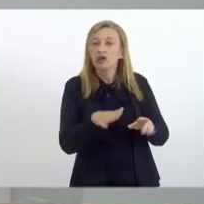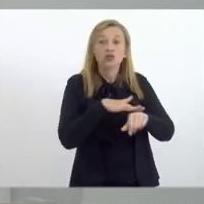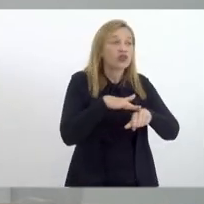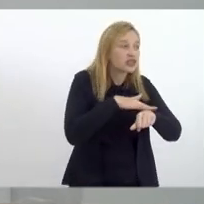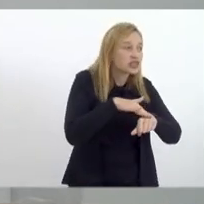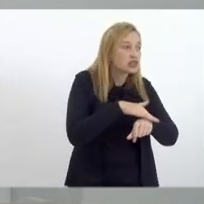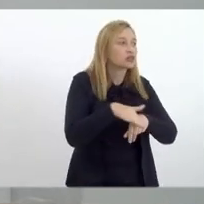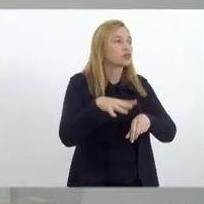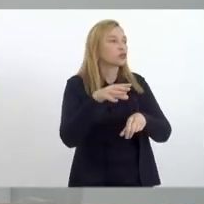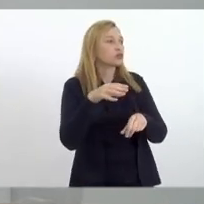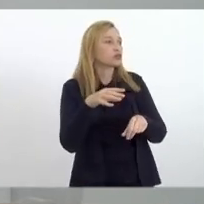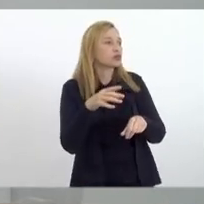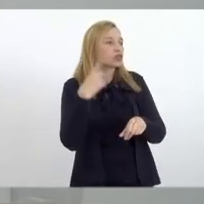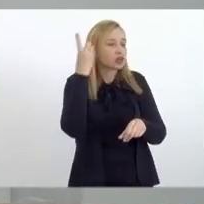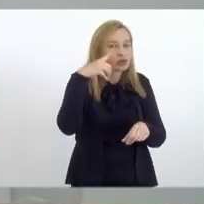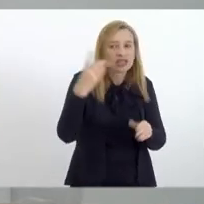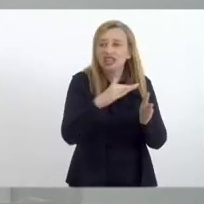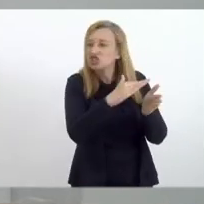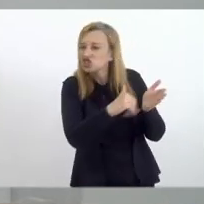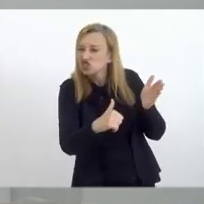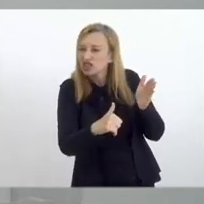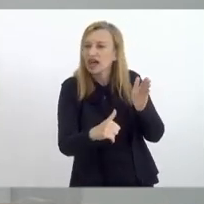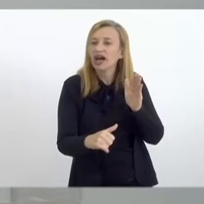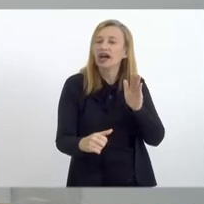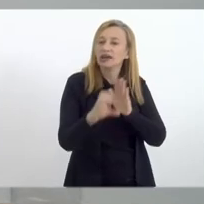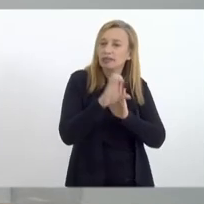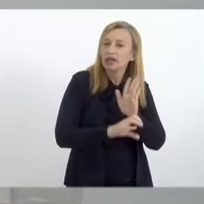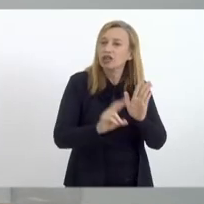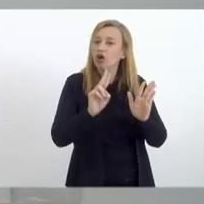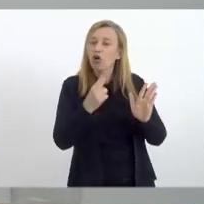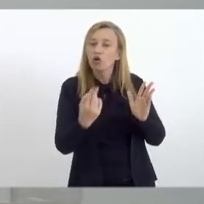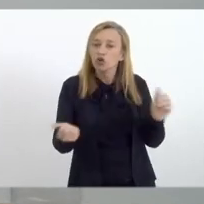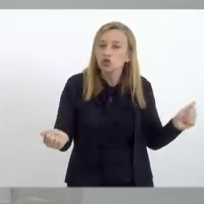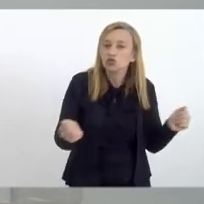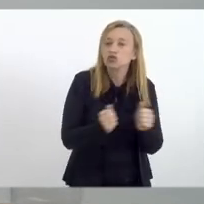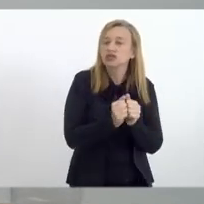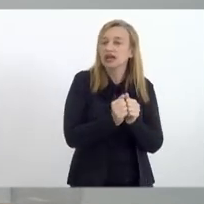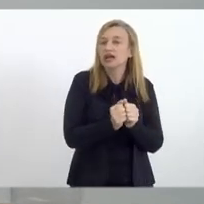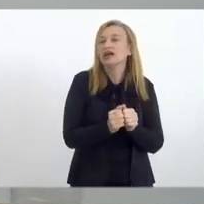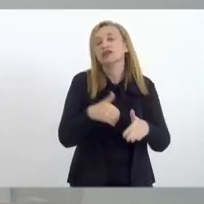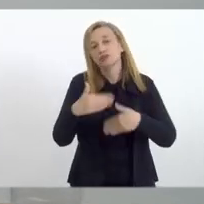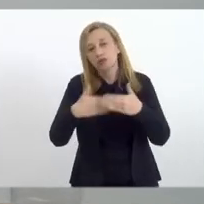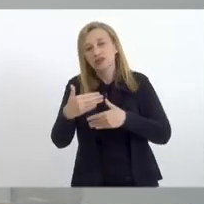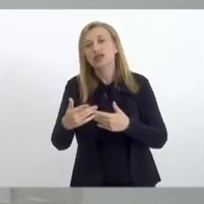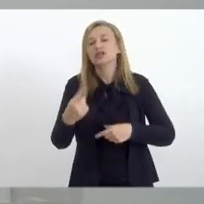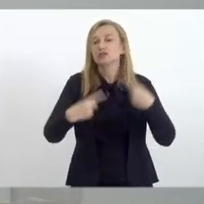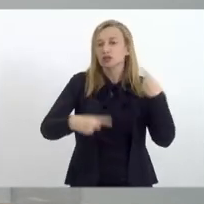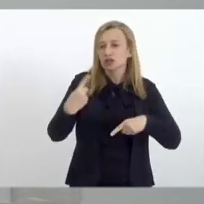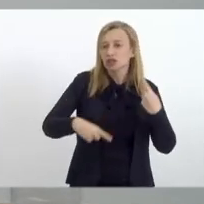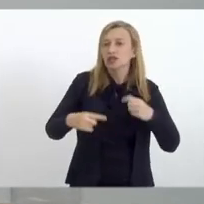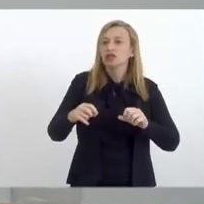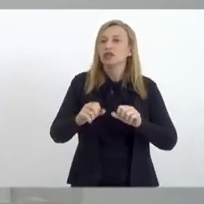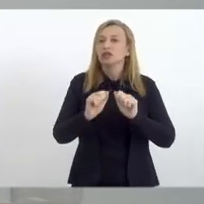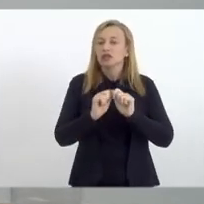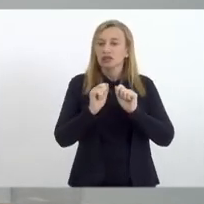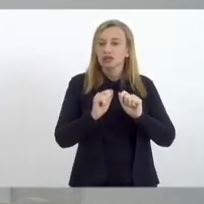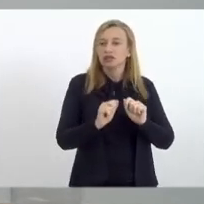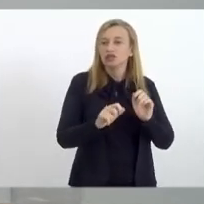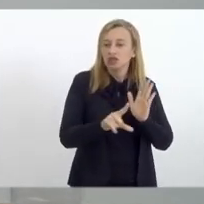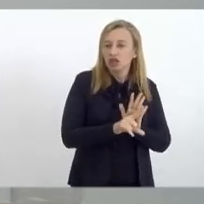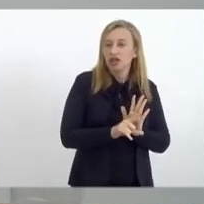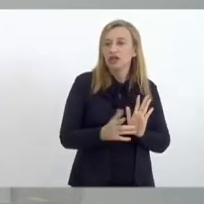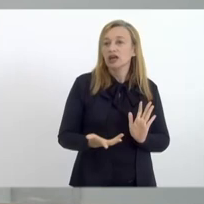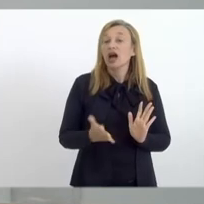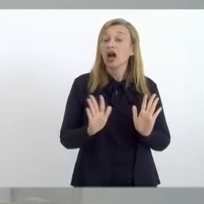tirar a emenda ou aglutinar uma emenda na outra, enfim. Isso faz parte do processo político legislativo. Agora, quando se